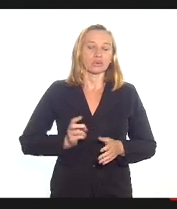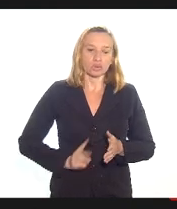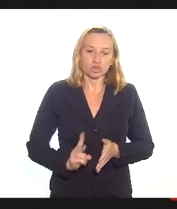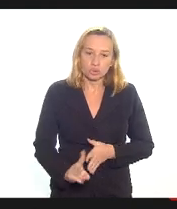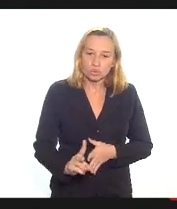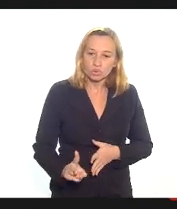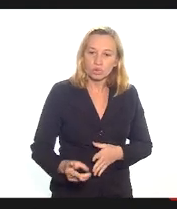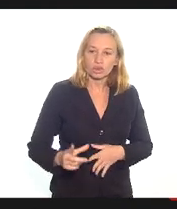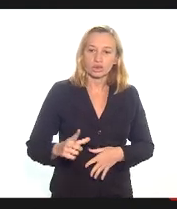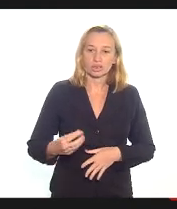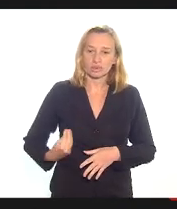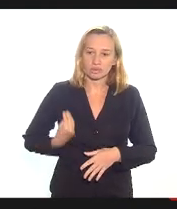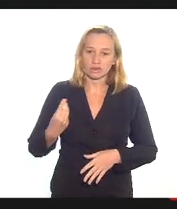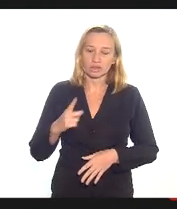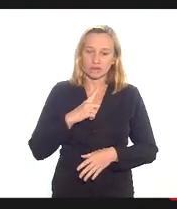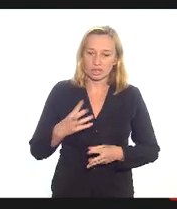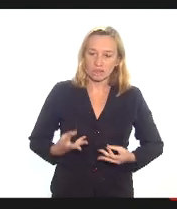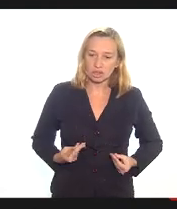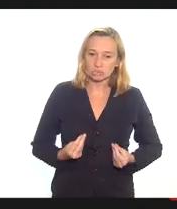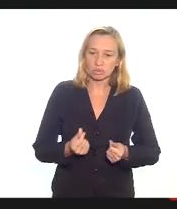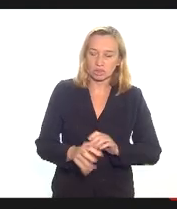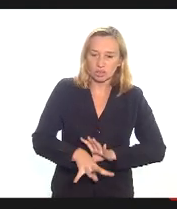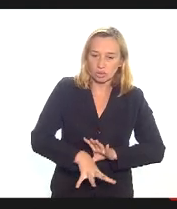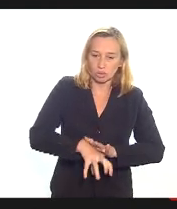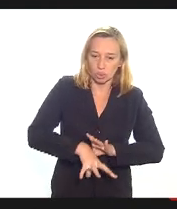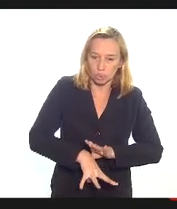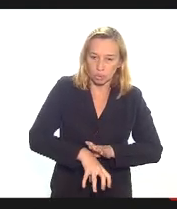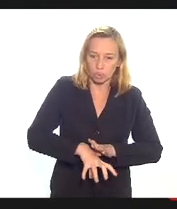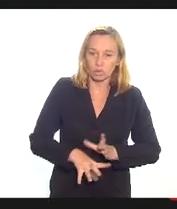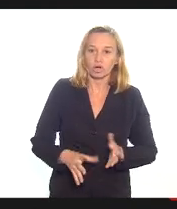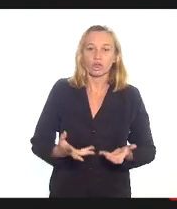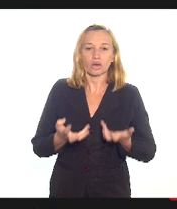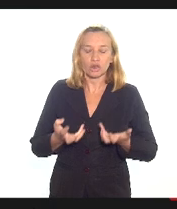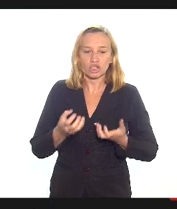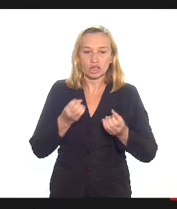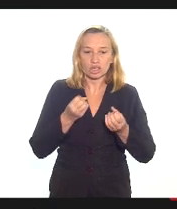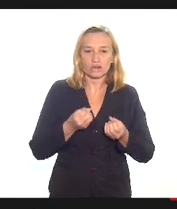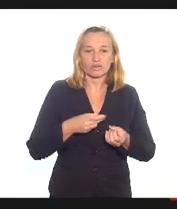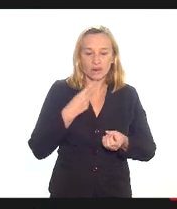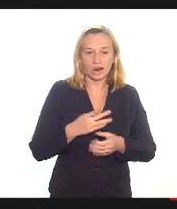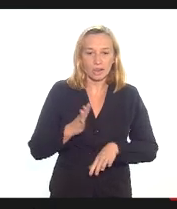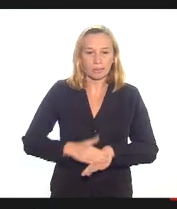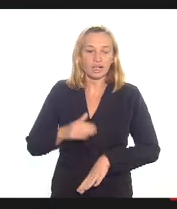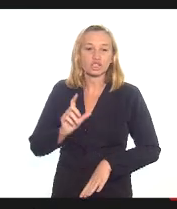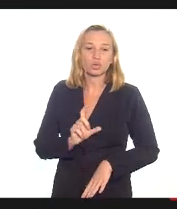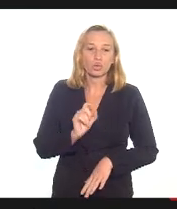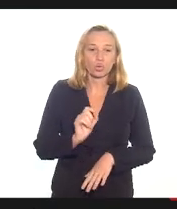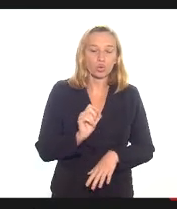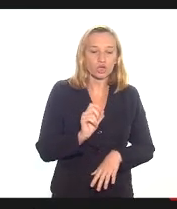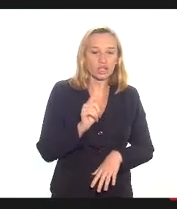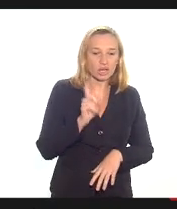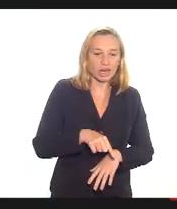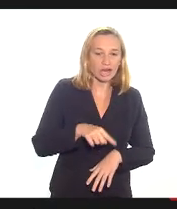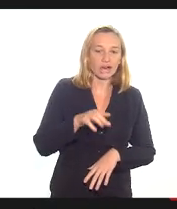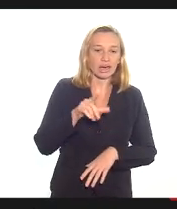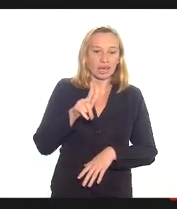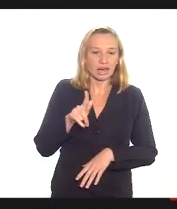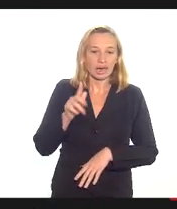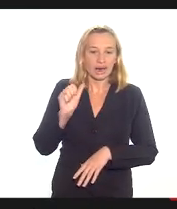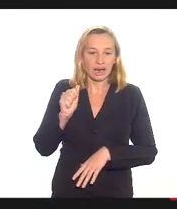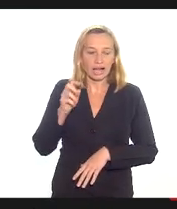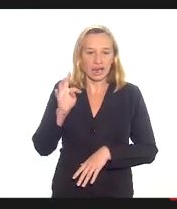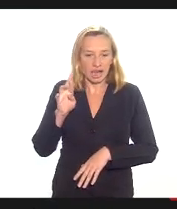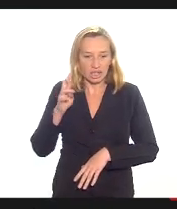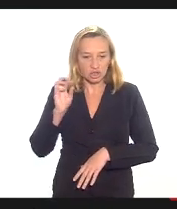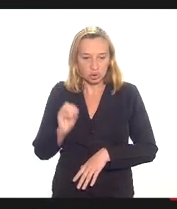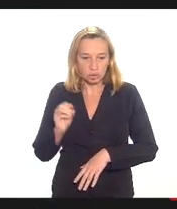eu continuo tendo gastos de exploração, e aqui eu queria explicitar o que são gastos de exploração, tá? Porque